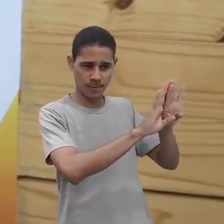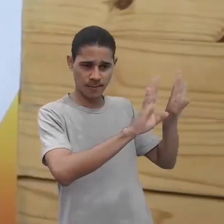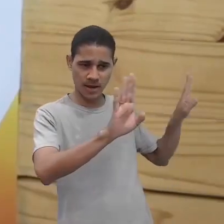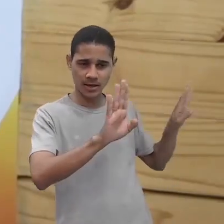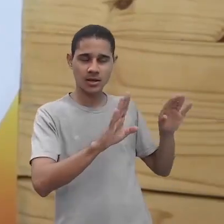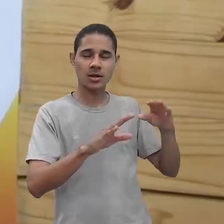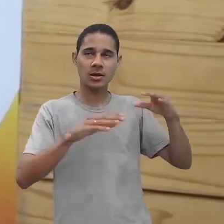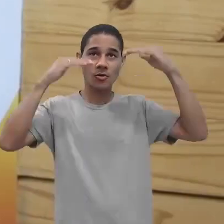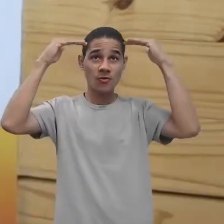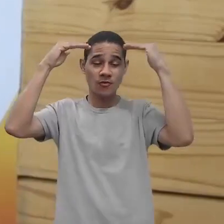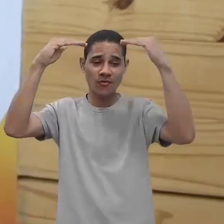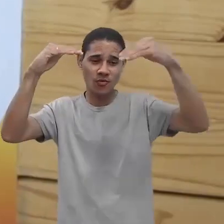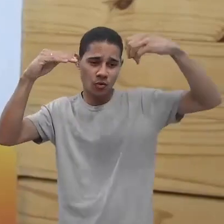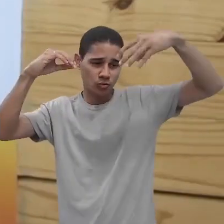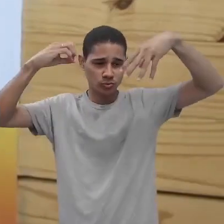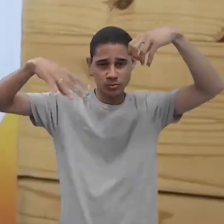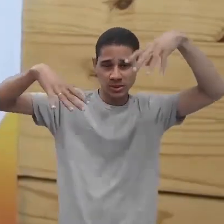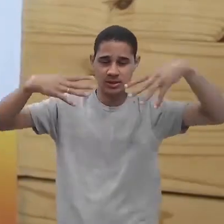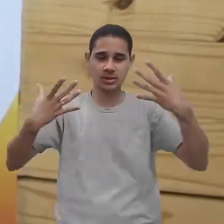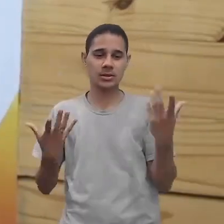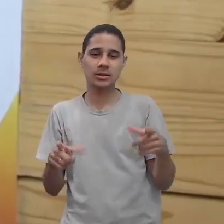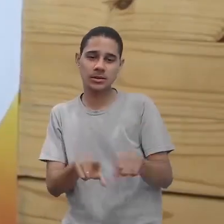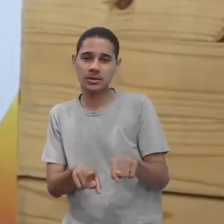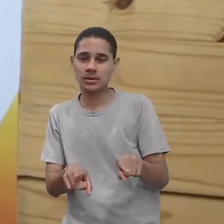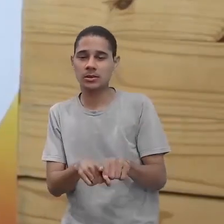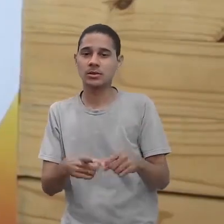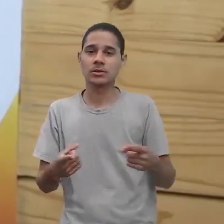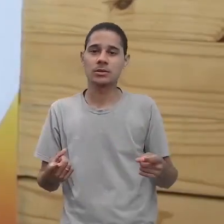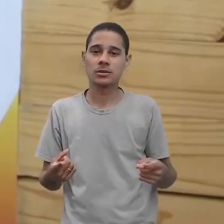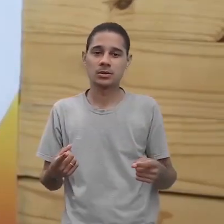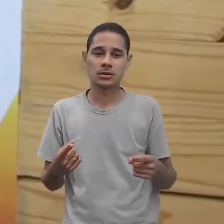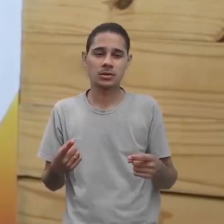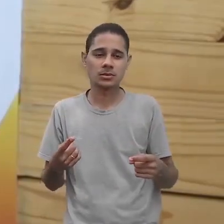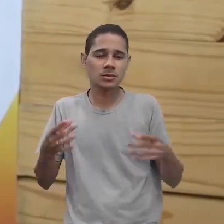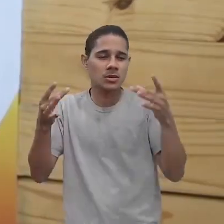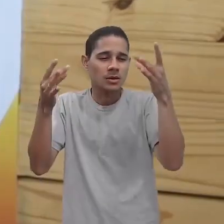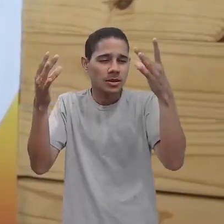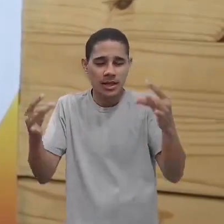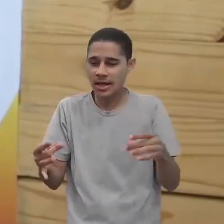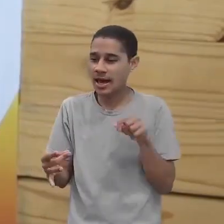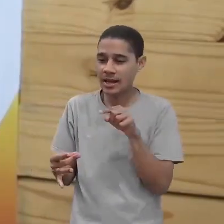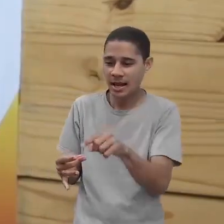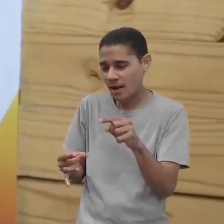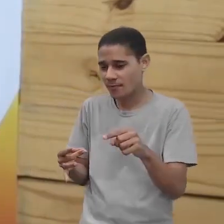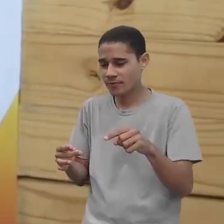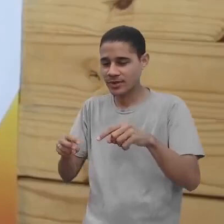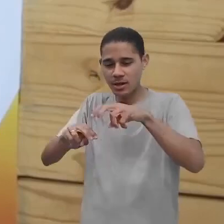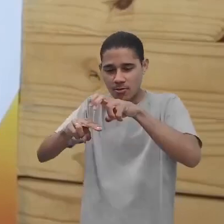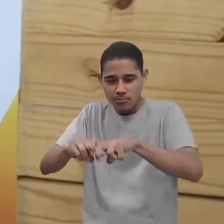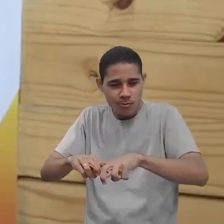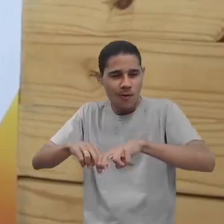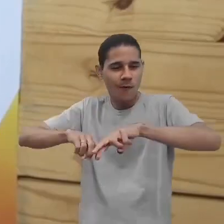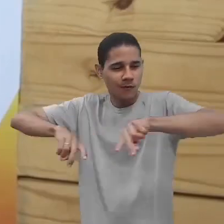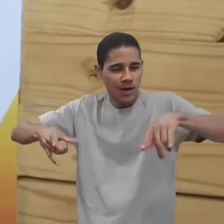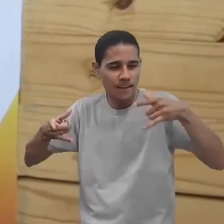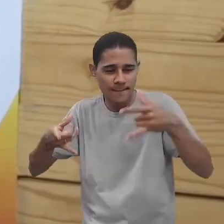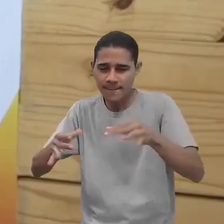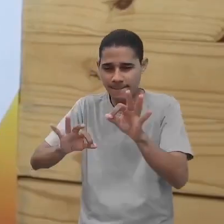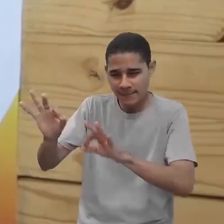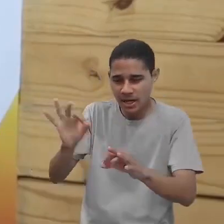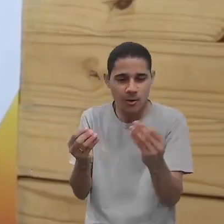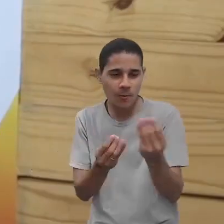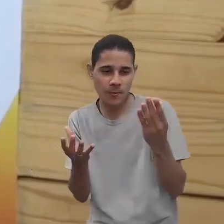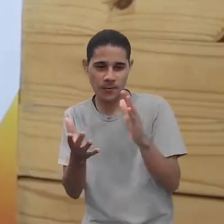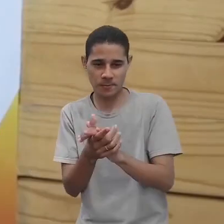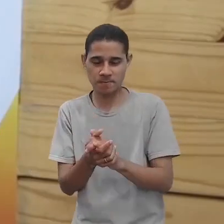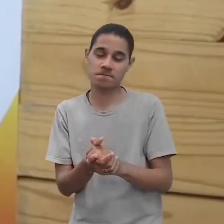é a iluminação, como é que vai ser justamente o detalhe desses móveis que você vai estar fazendo, porque em ambientes